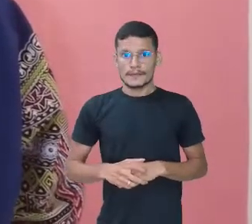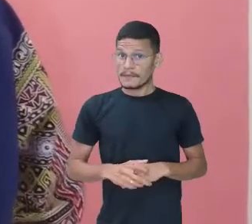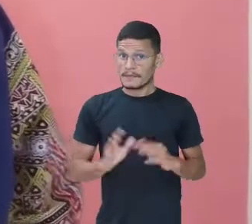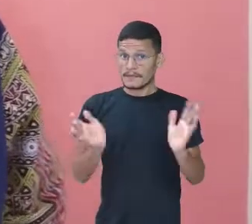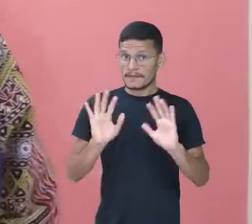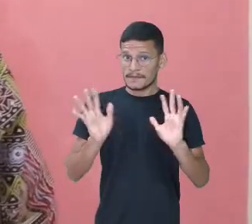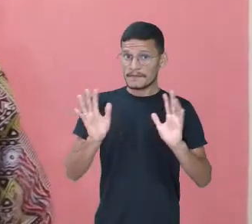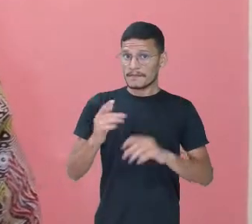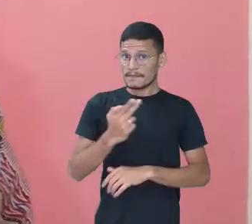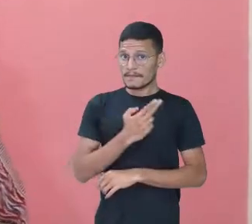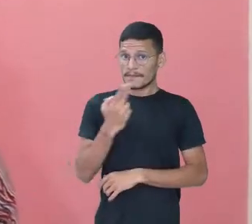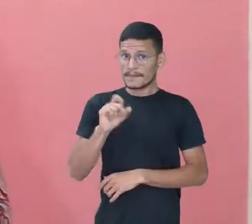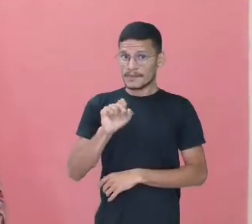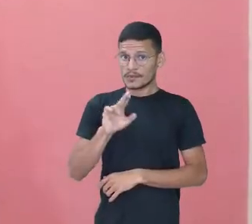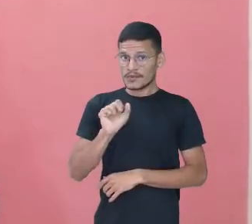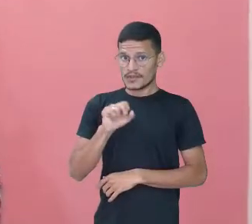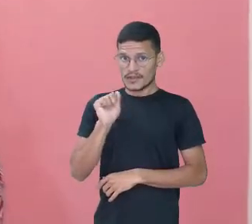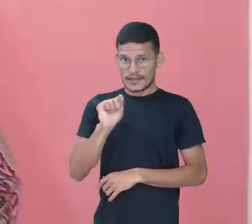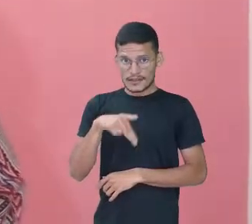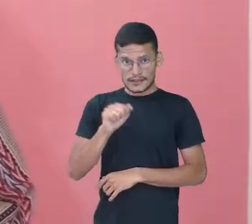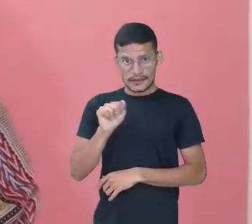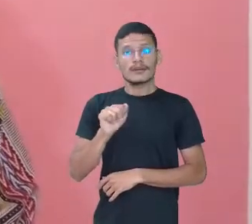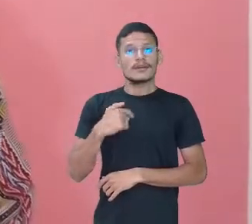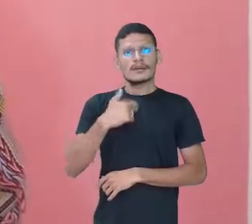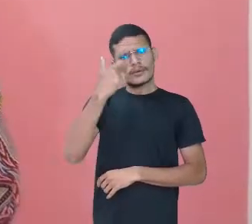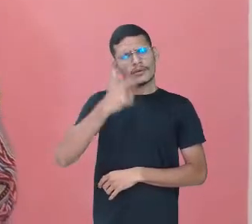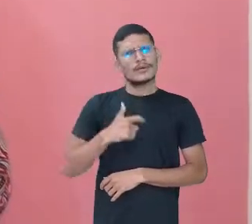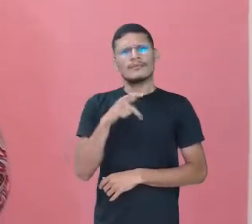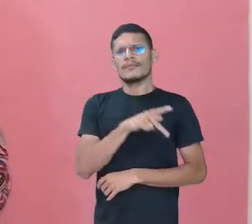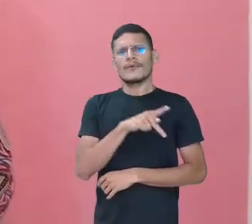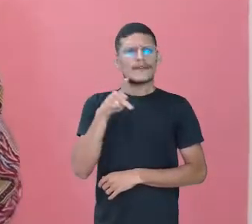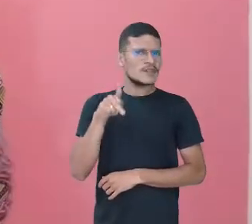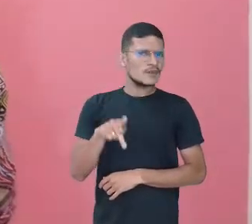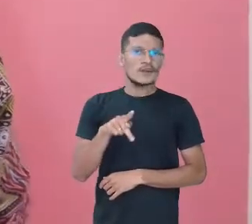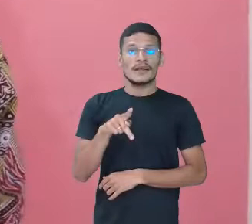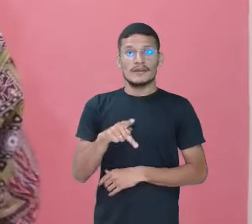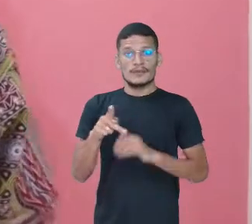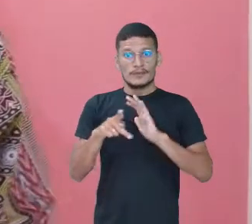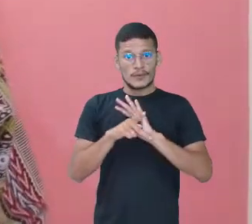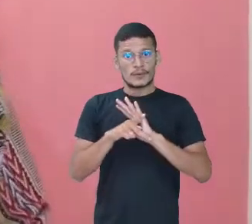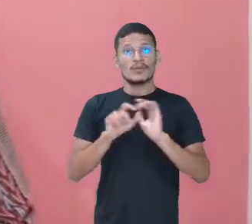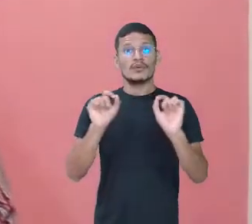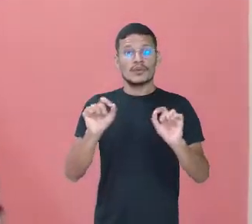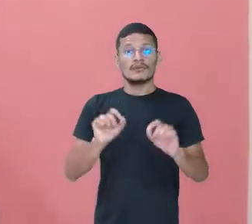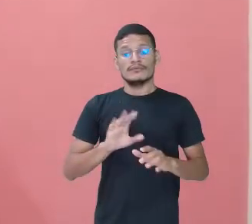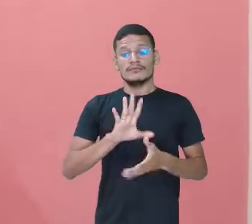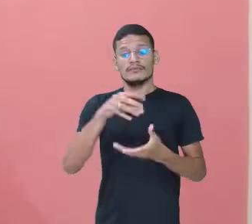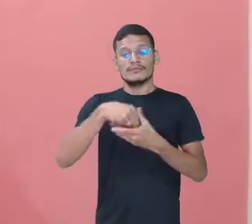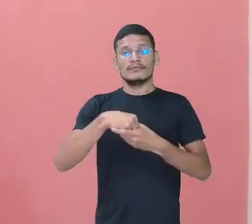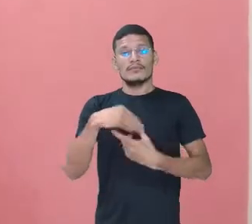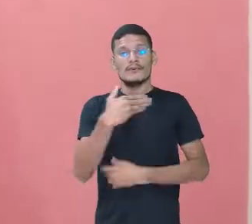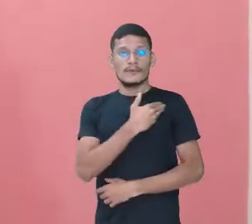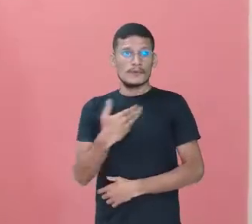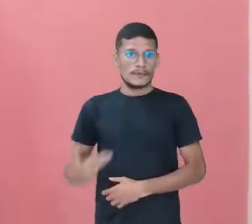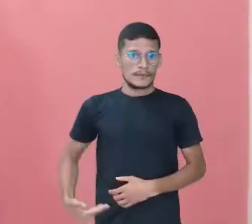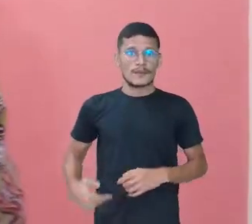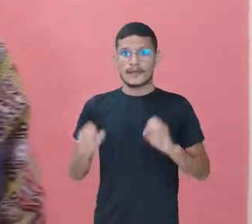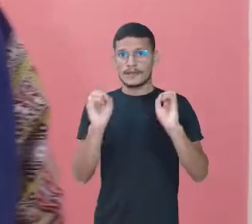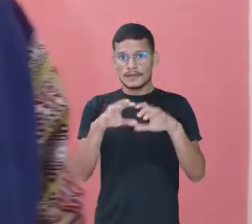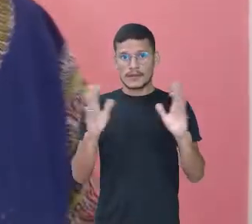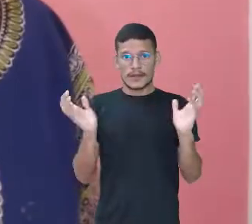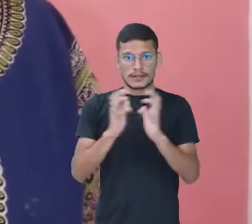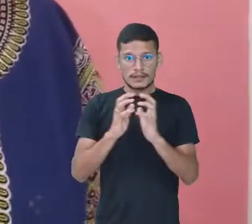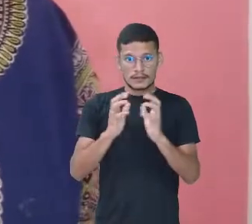Olá, o meu nome é Suzana, sou professora das redes públicas de ensino do Recife